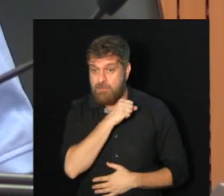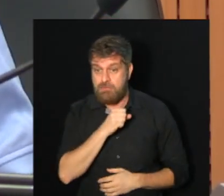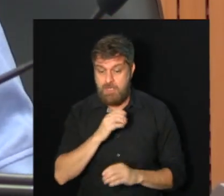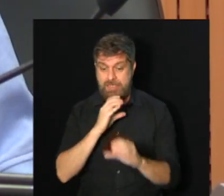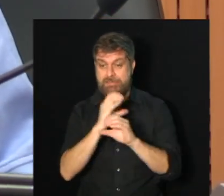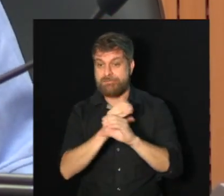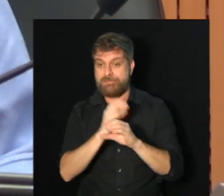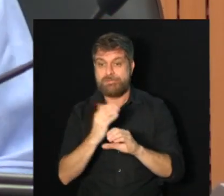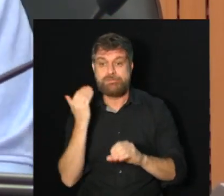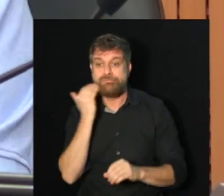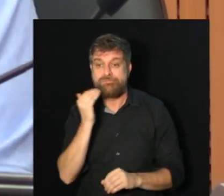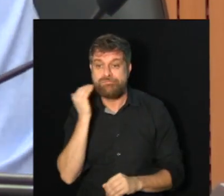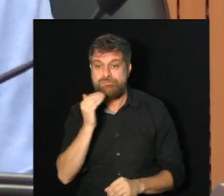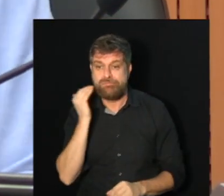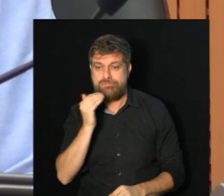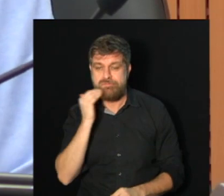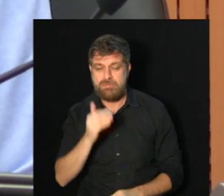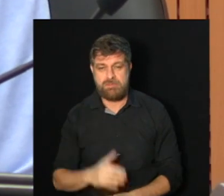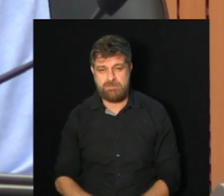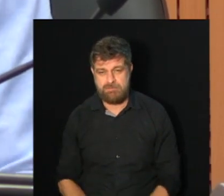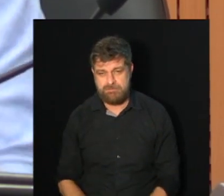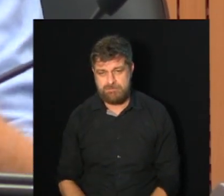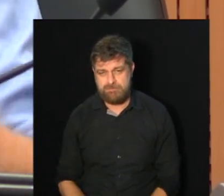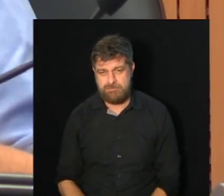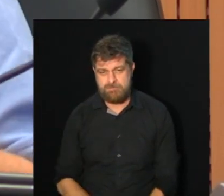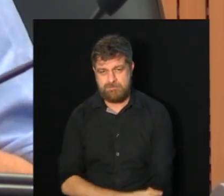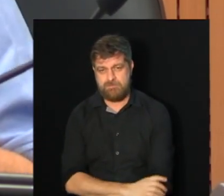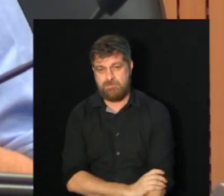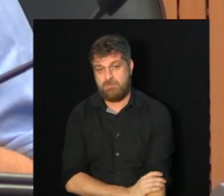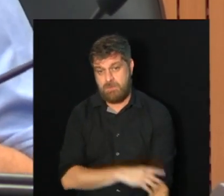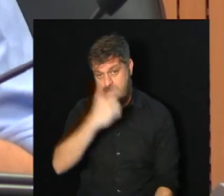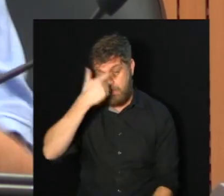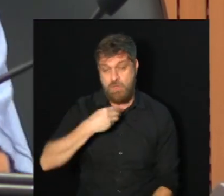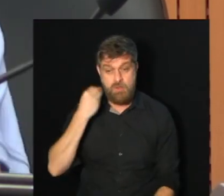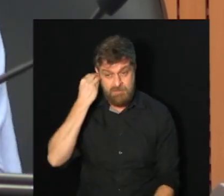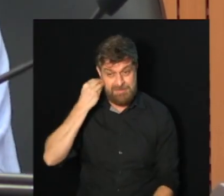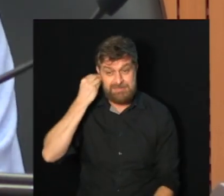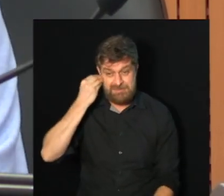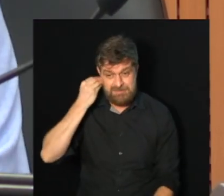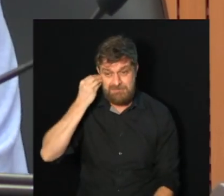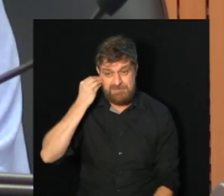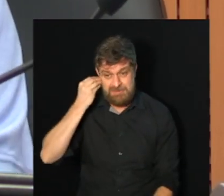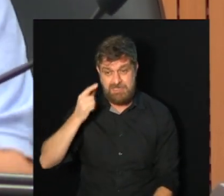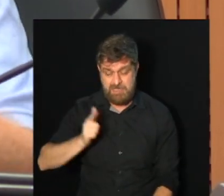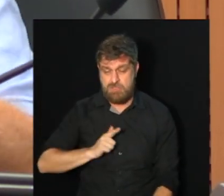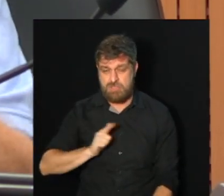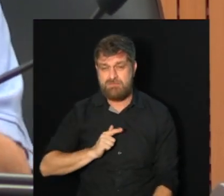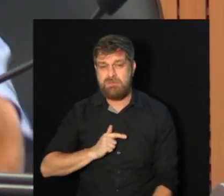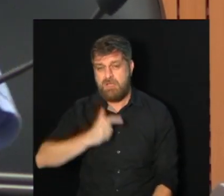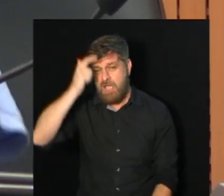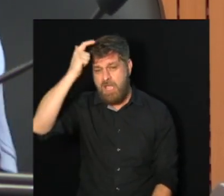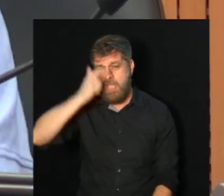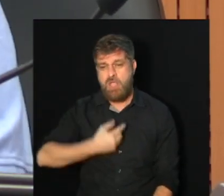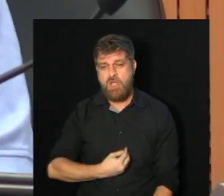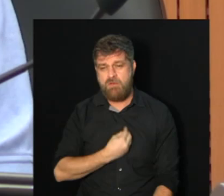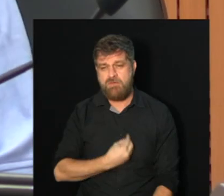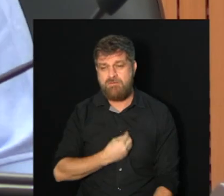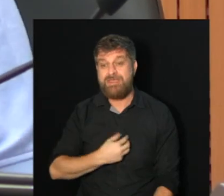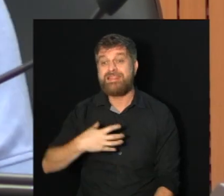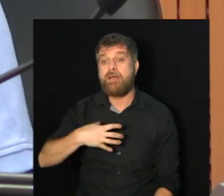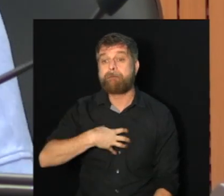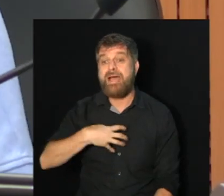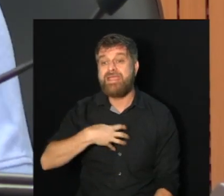falham. Muito bem. Eu tive uma experiência nesse aspecto. Eu morava, na época, e trabalhava na